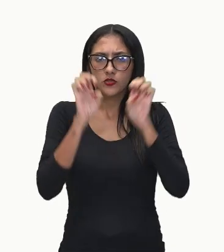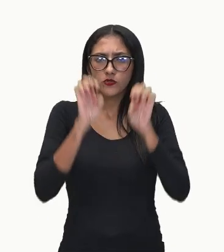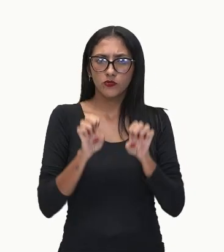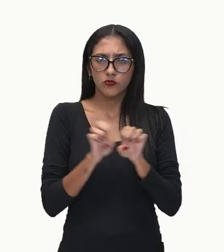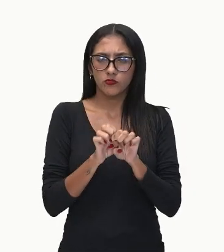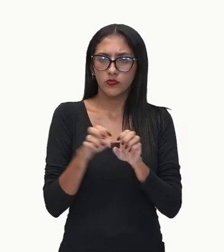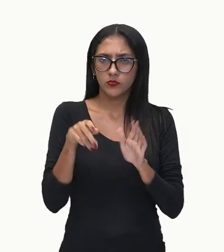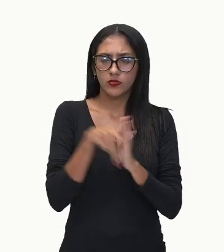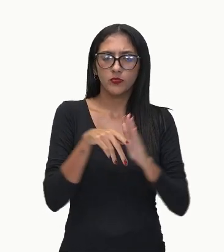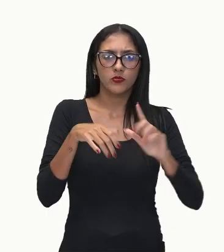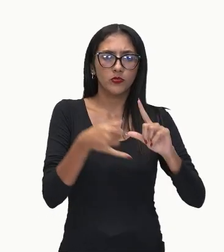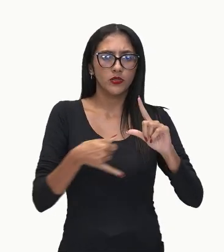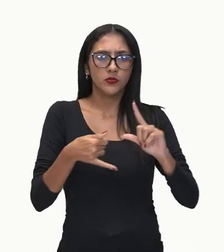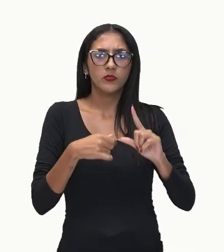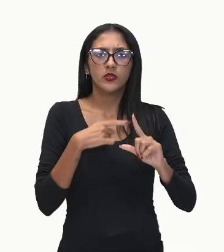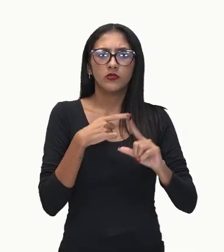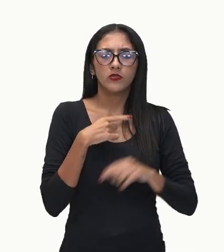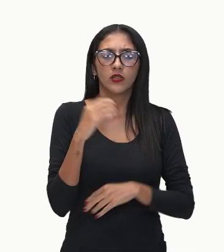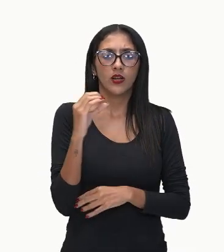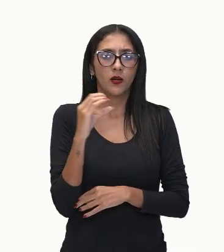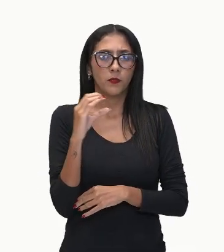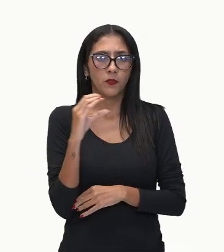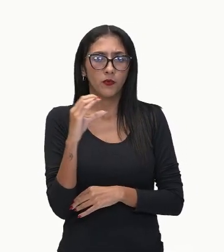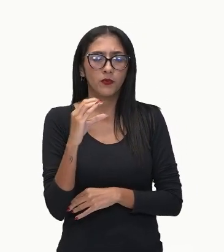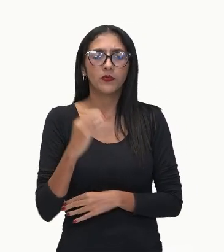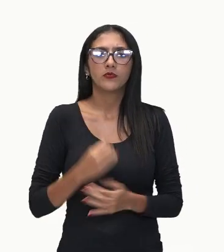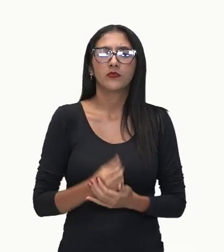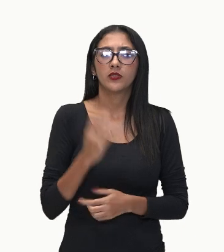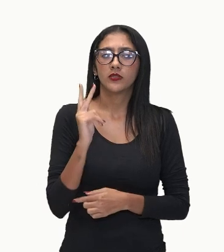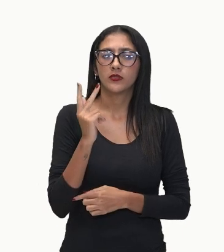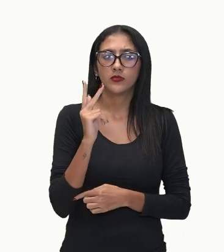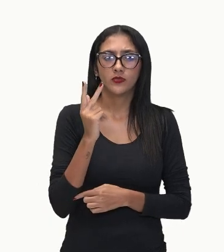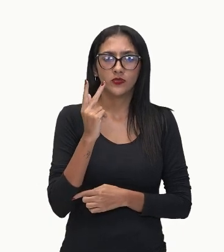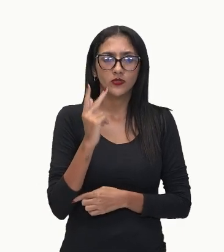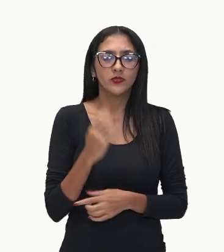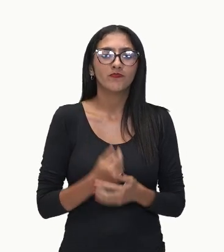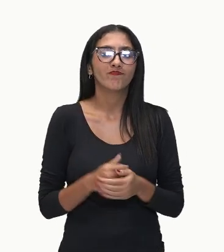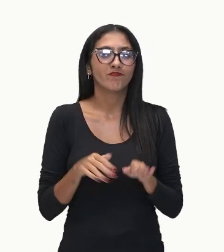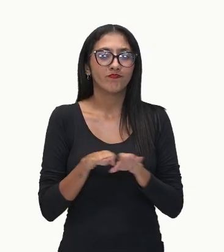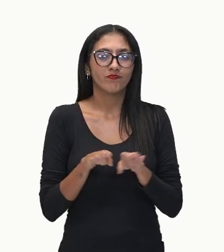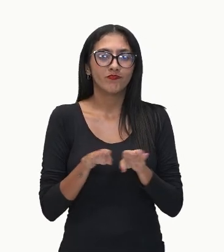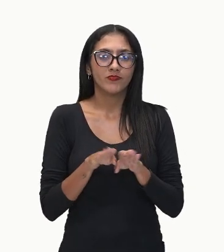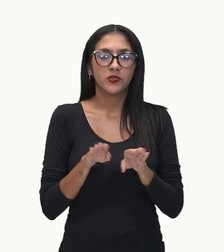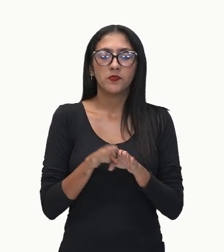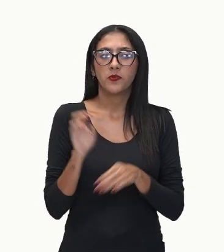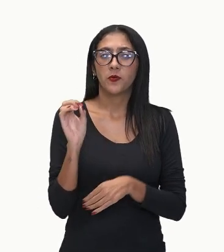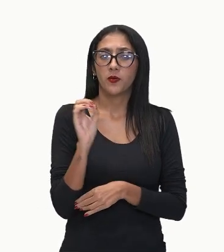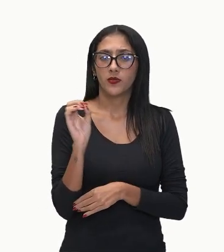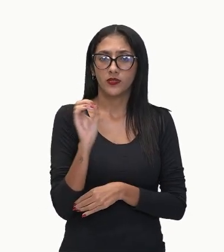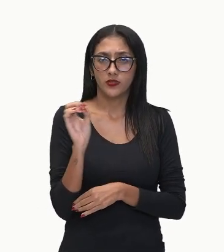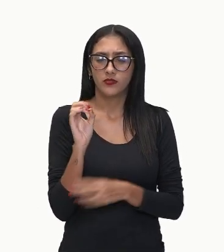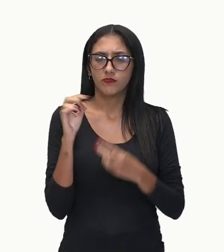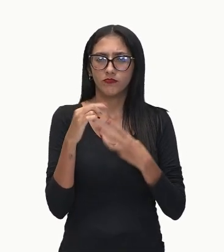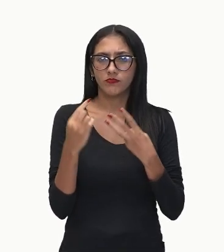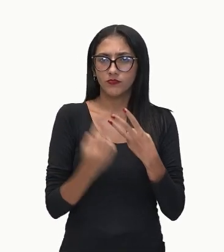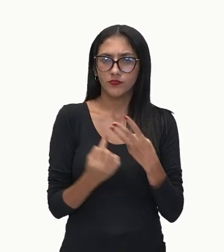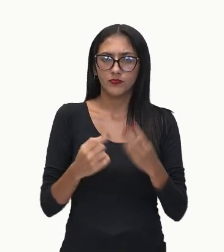lipídios contêm carbono, hidrogênio e contém também o